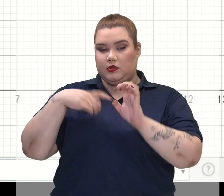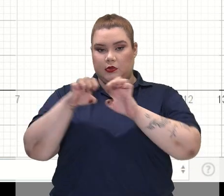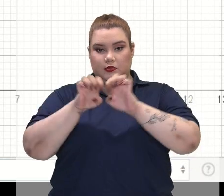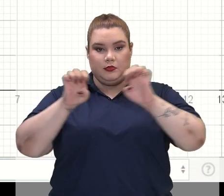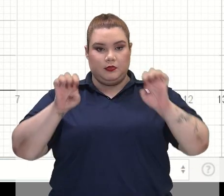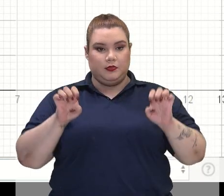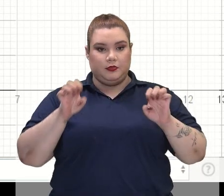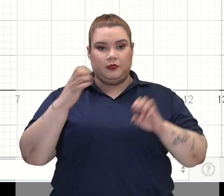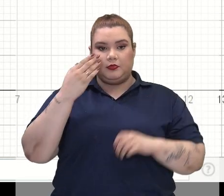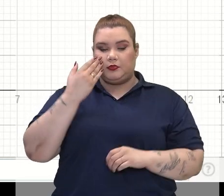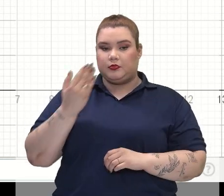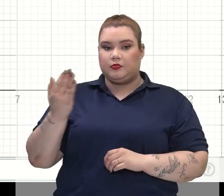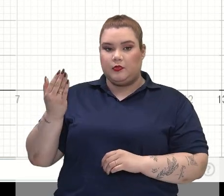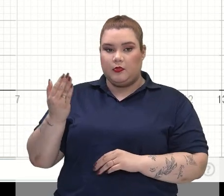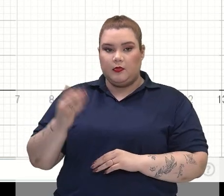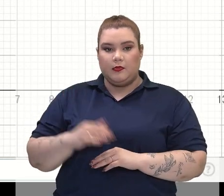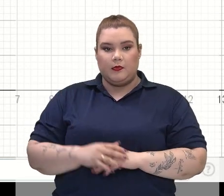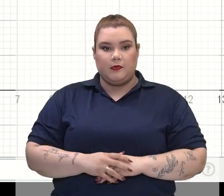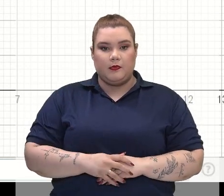aqui, tá?